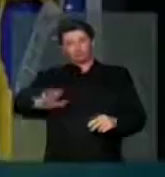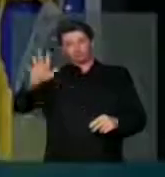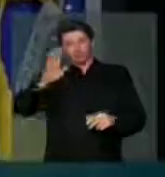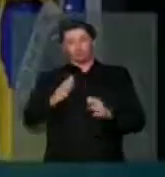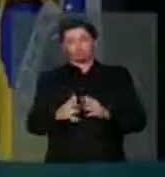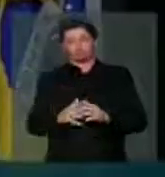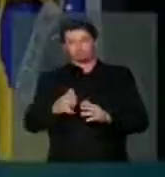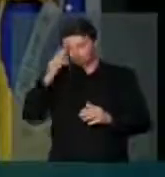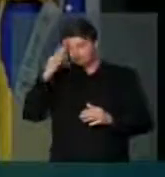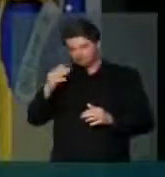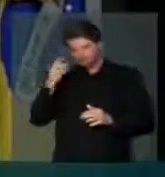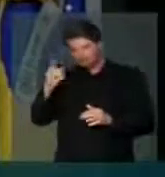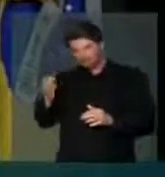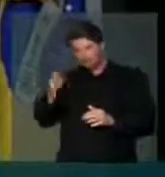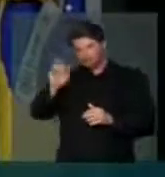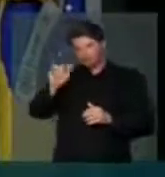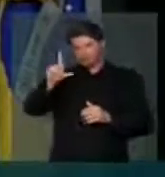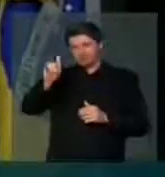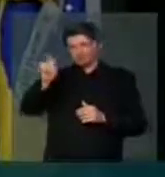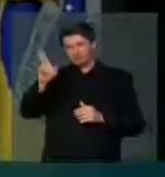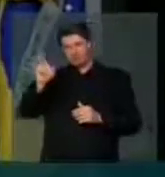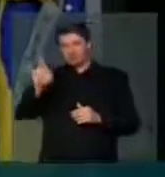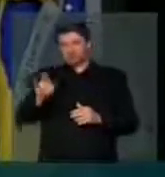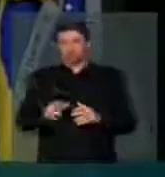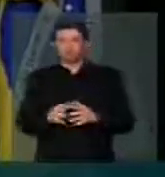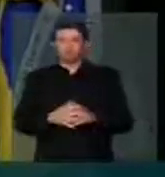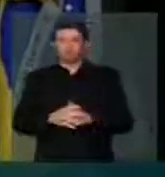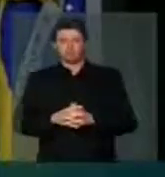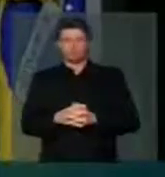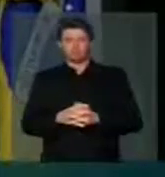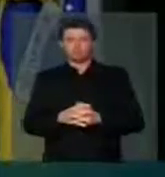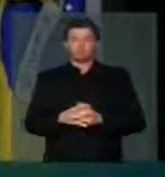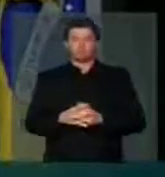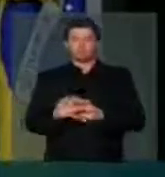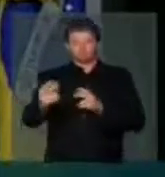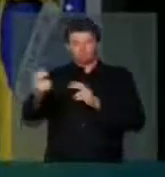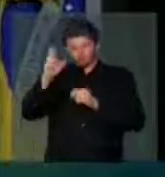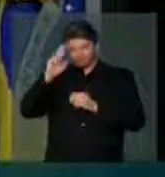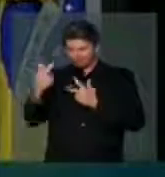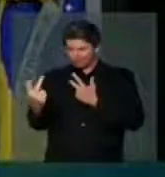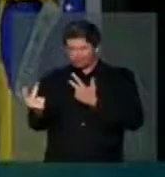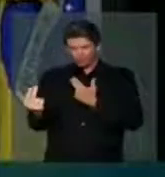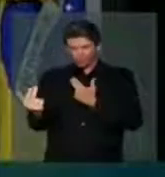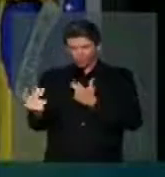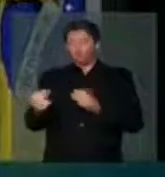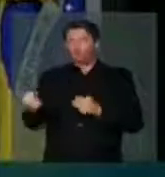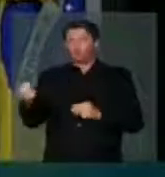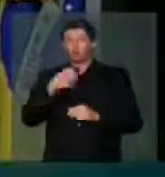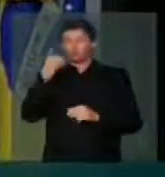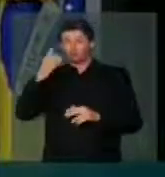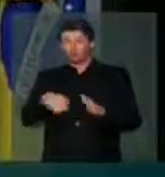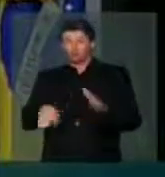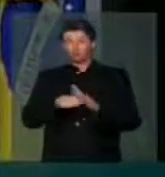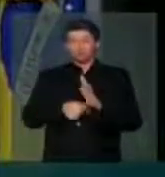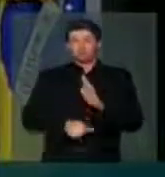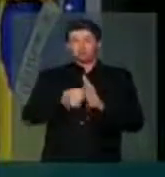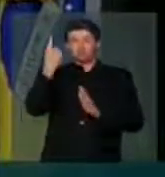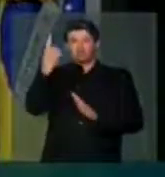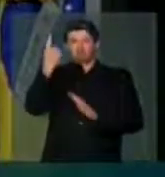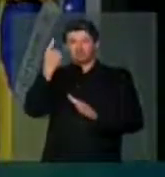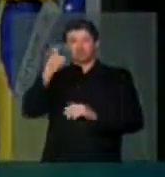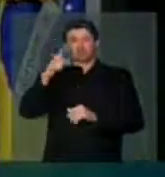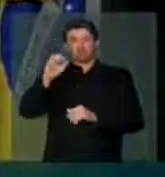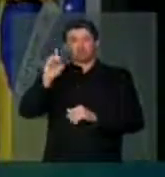Muito obrigado, deputado Baldi. Assim como eu, você faz parte desse grupo de novos deputados, deputado do primeiro mandato do